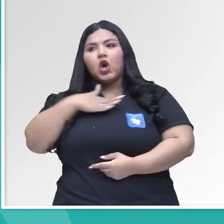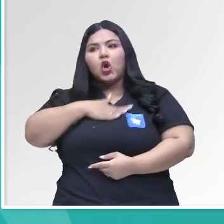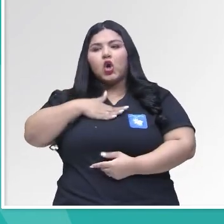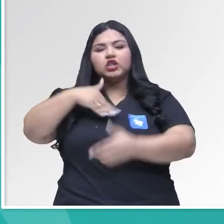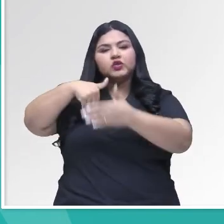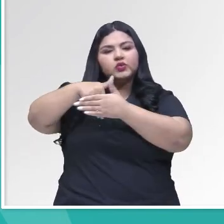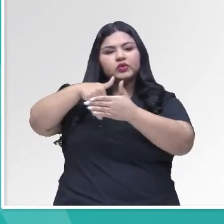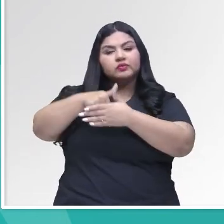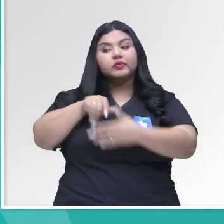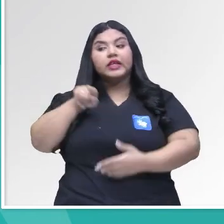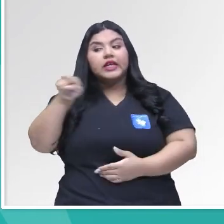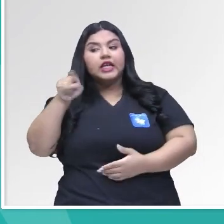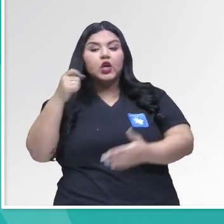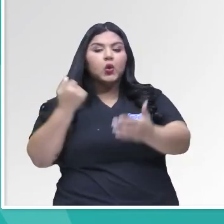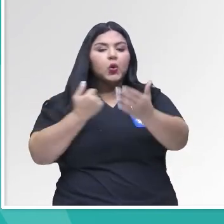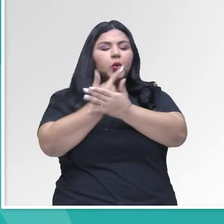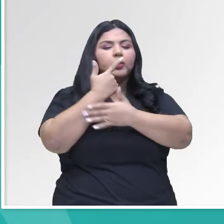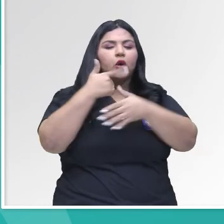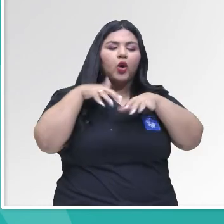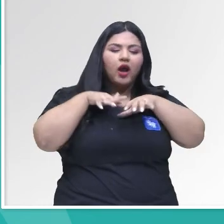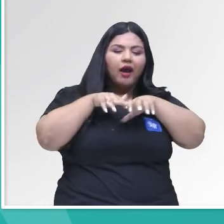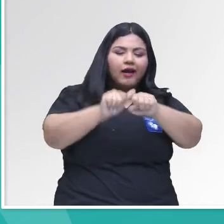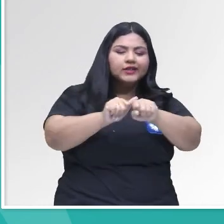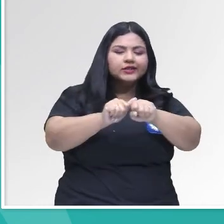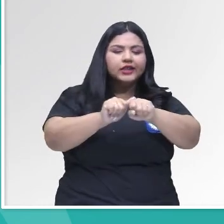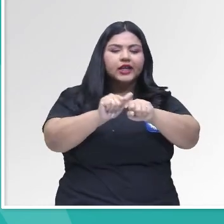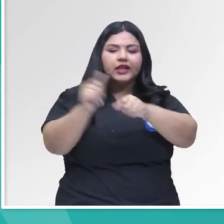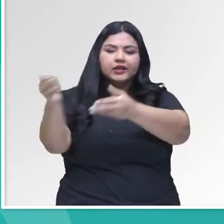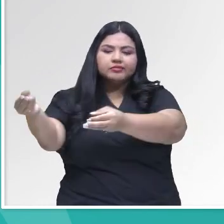Ele comprou açaí e trouxe